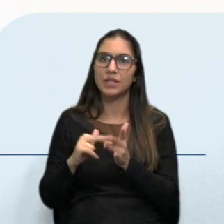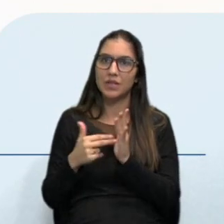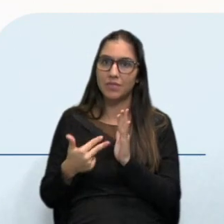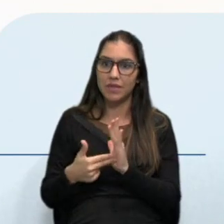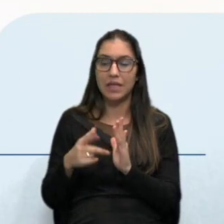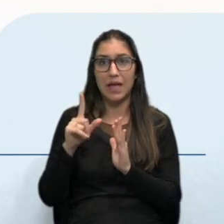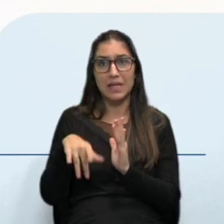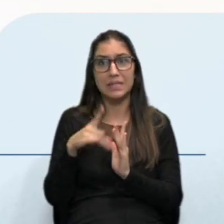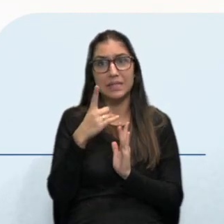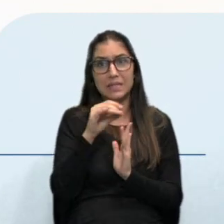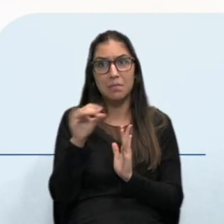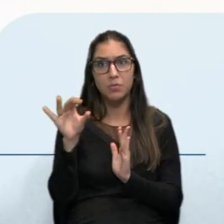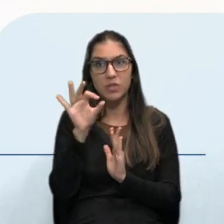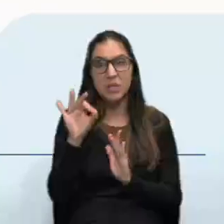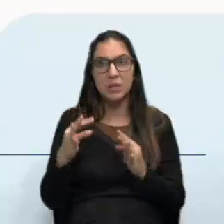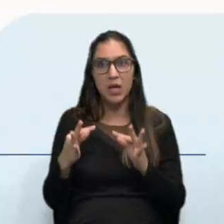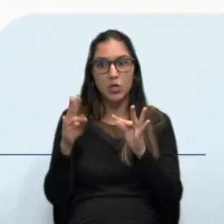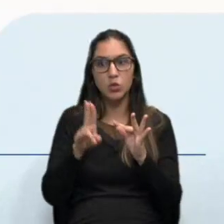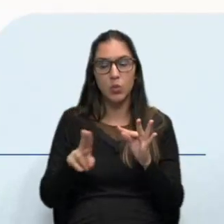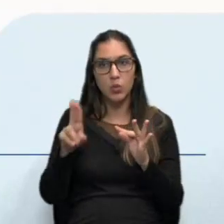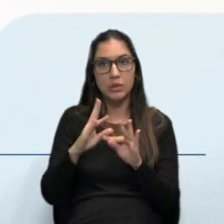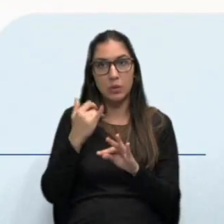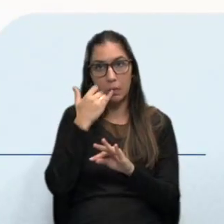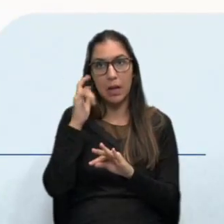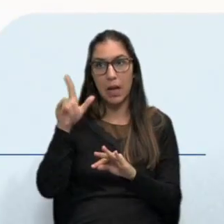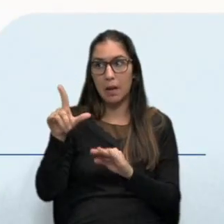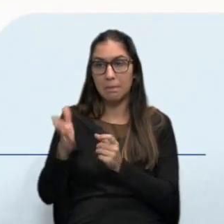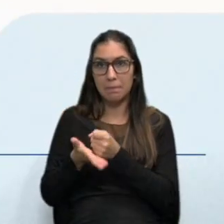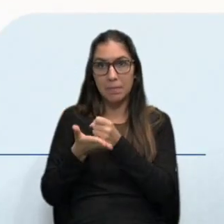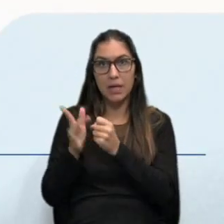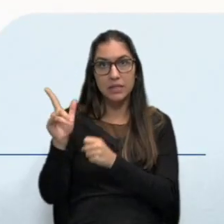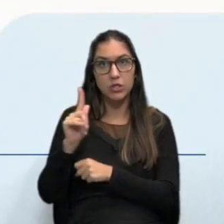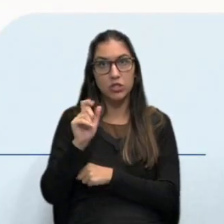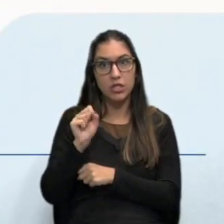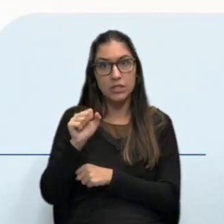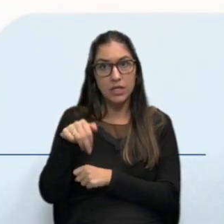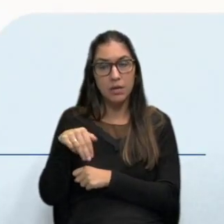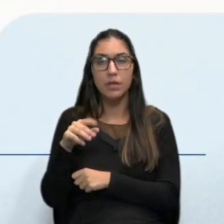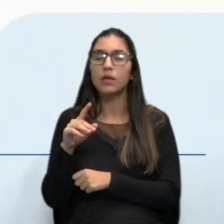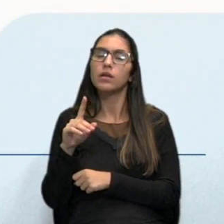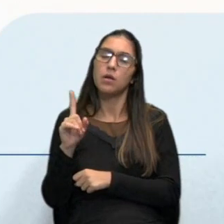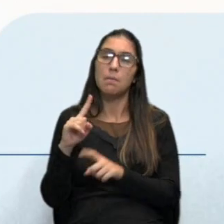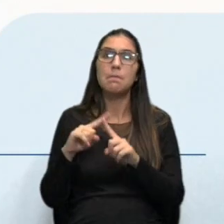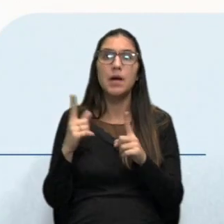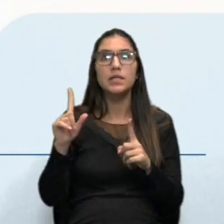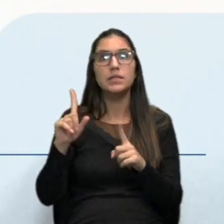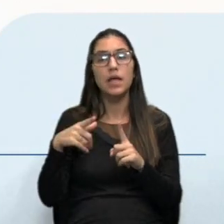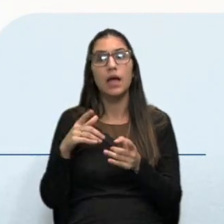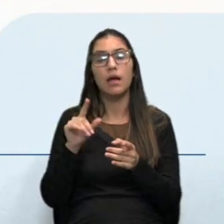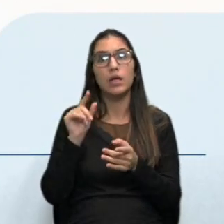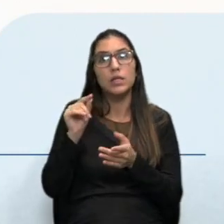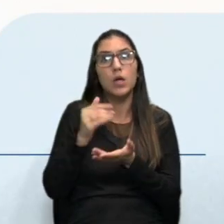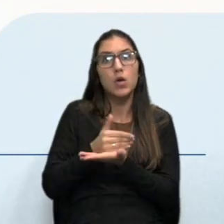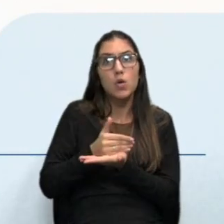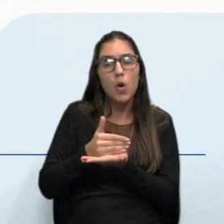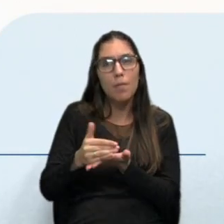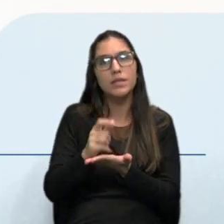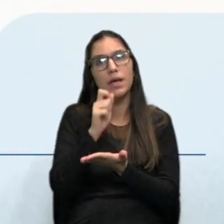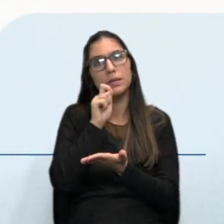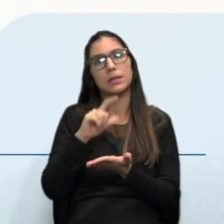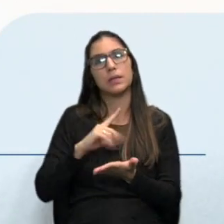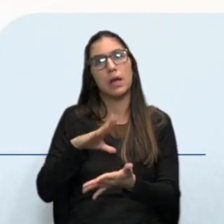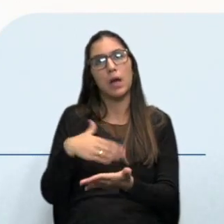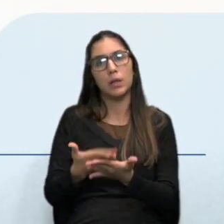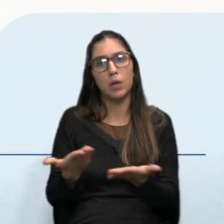que 100% da tecnologia que a gente usa no celular está baseada no GSM, mas ele foi o precursor e ele ainda está